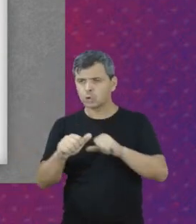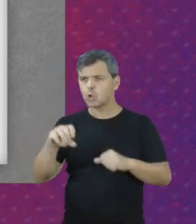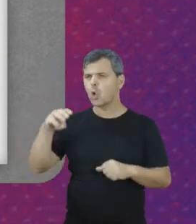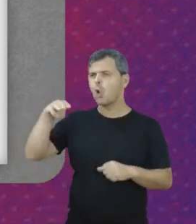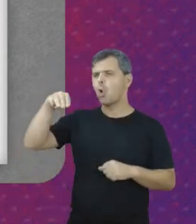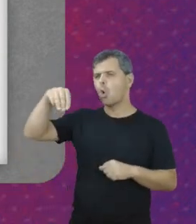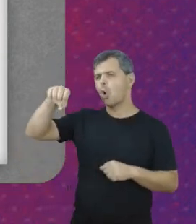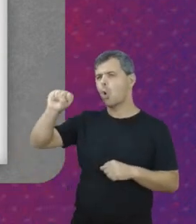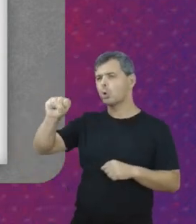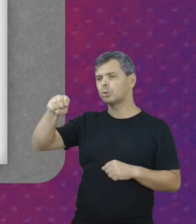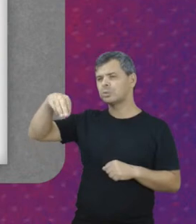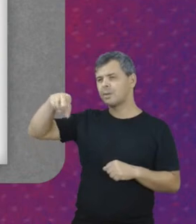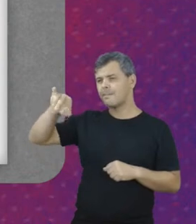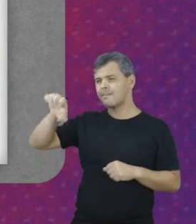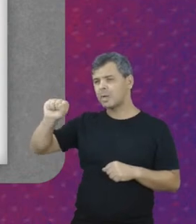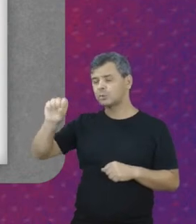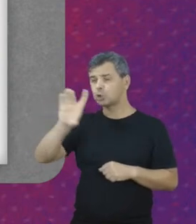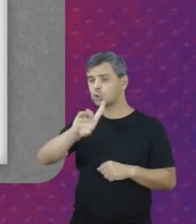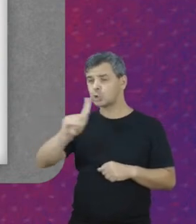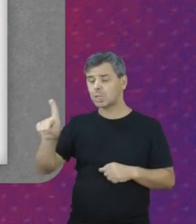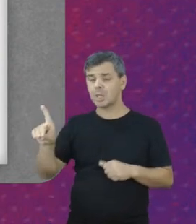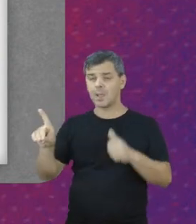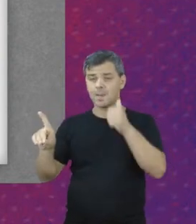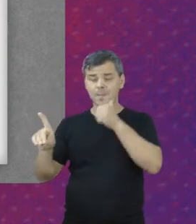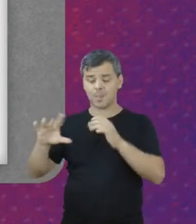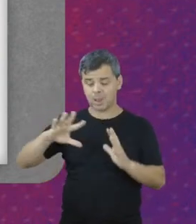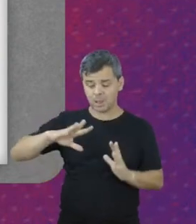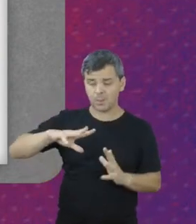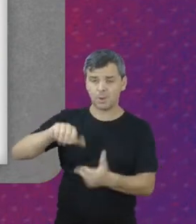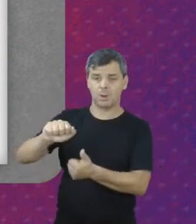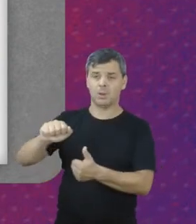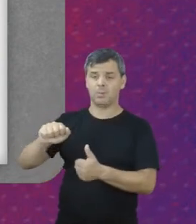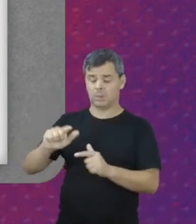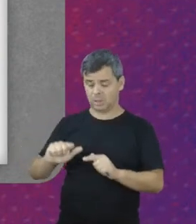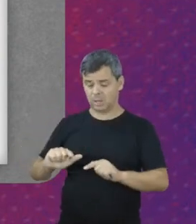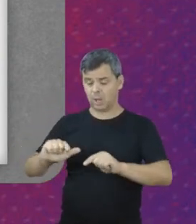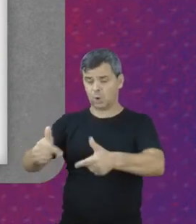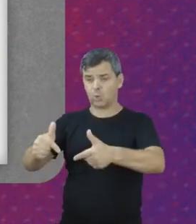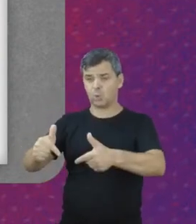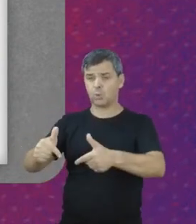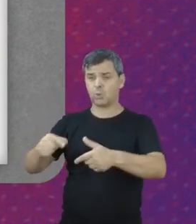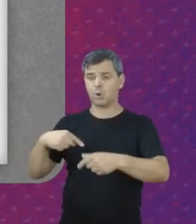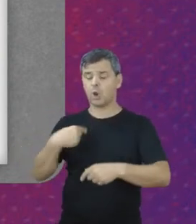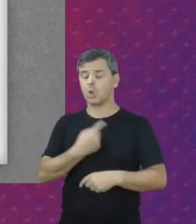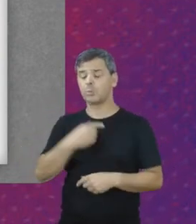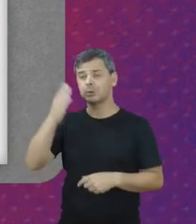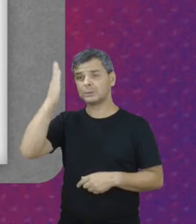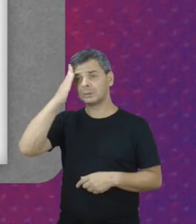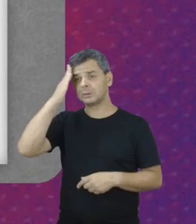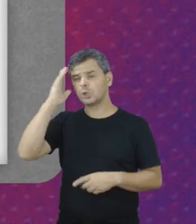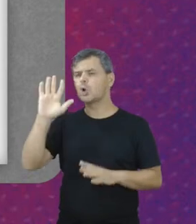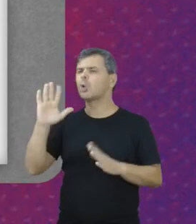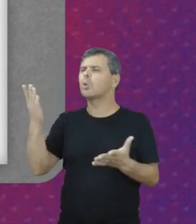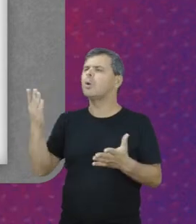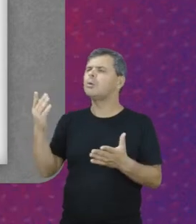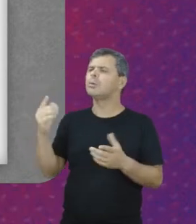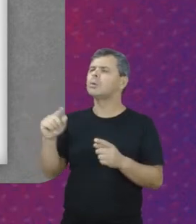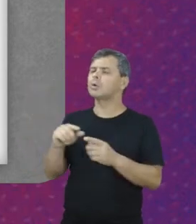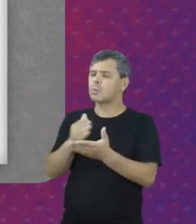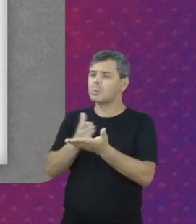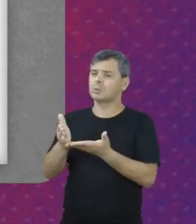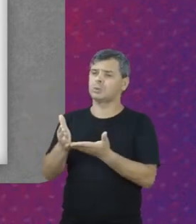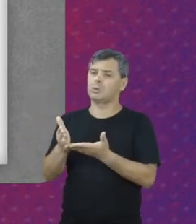no dia das Mulheres, né, no Dia Internacional das Mulheres, na luta das mulheres, a gente precisa compreender onde isso tudo começou. Isso